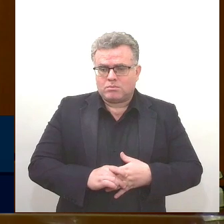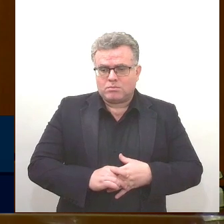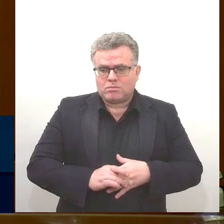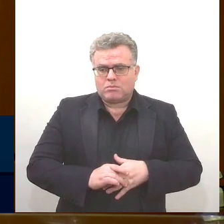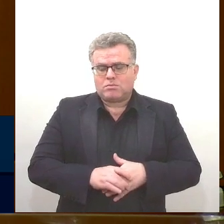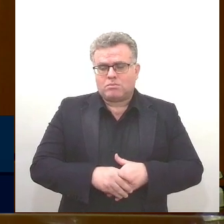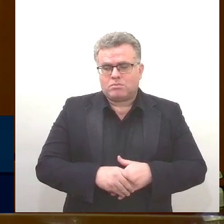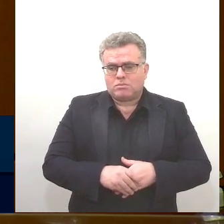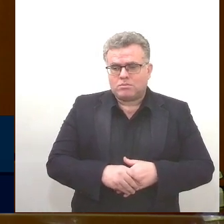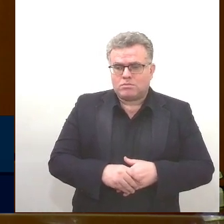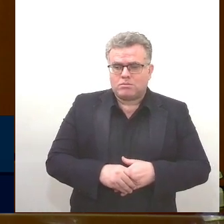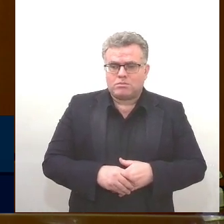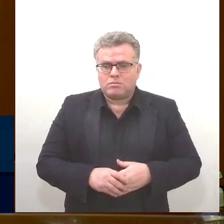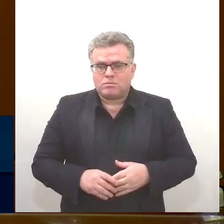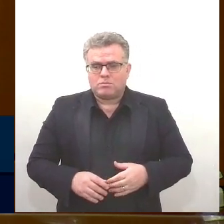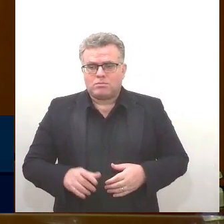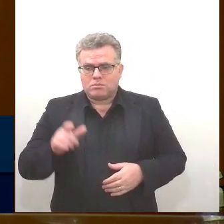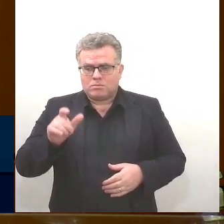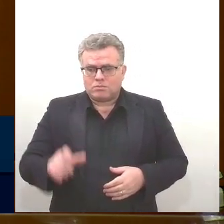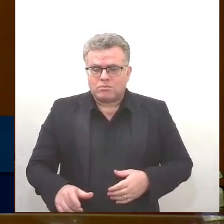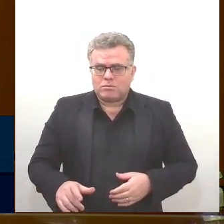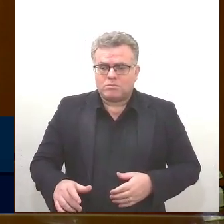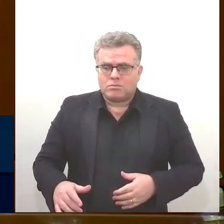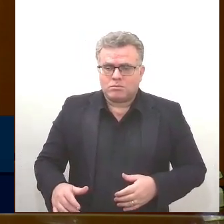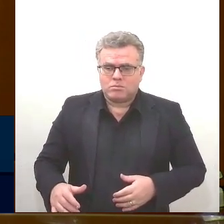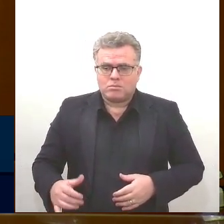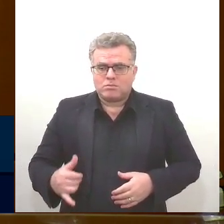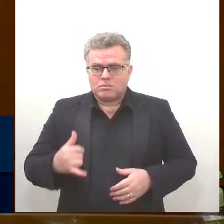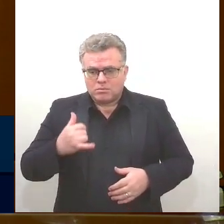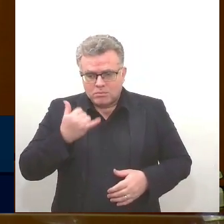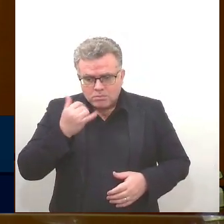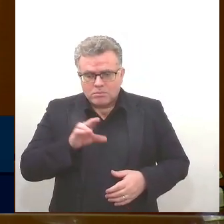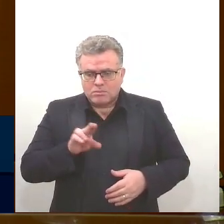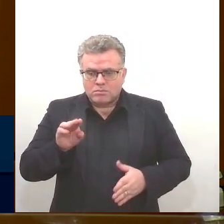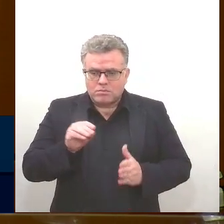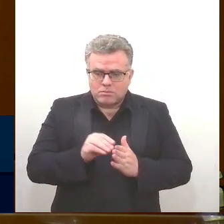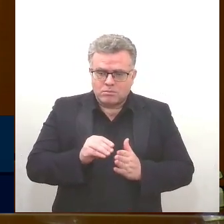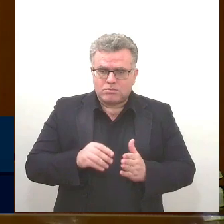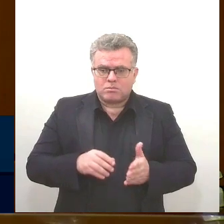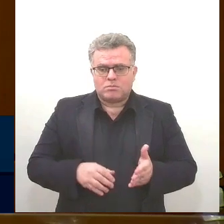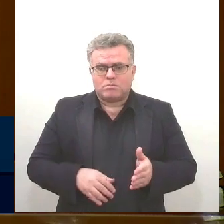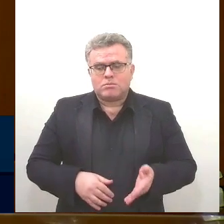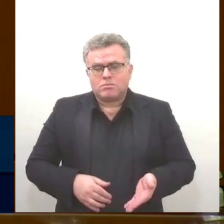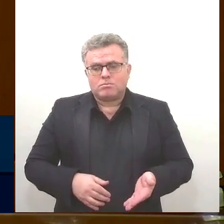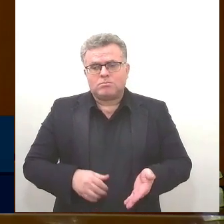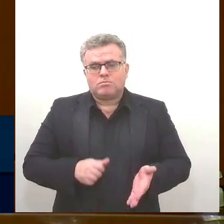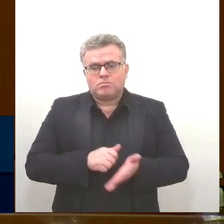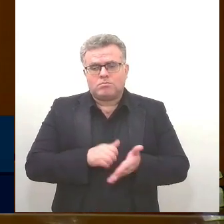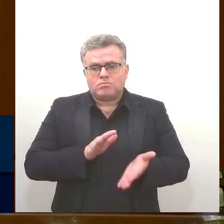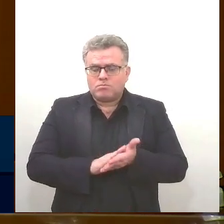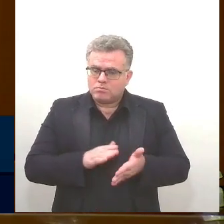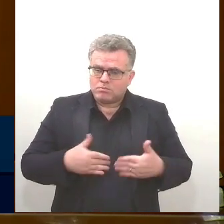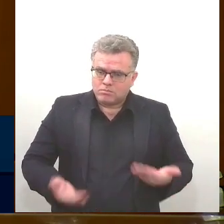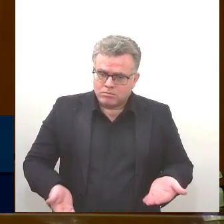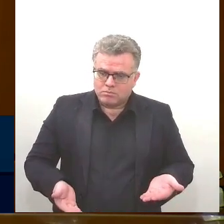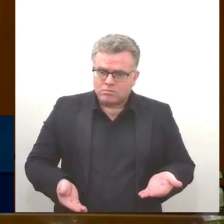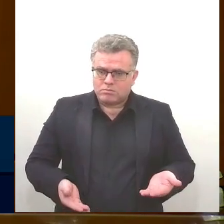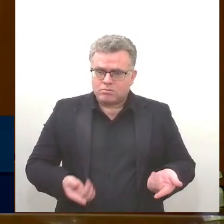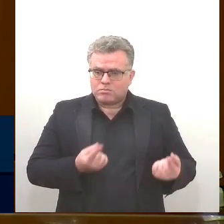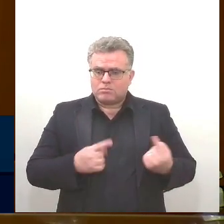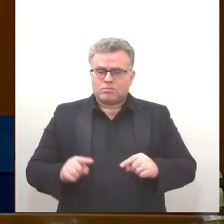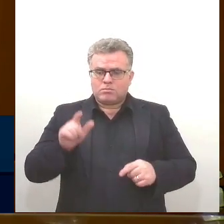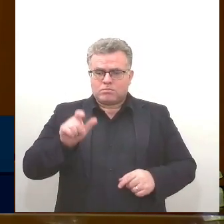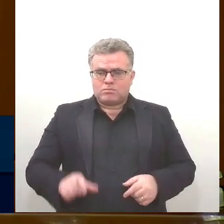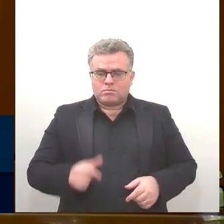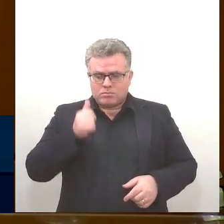com telefone que está sendo chantageada inclusive sendo chamada